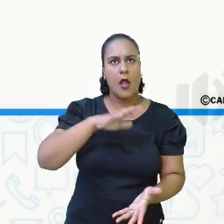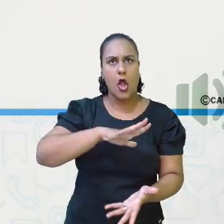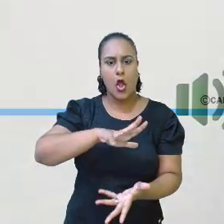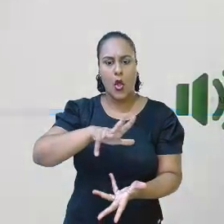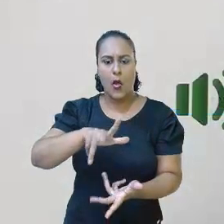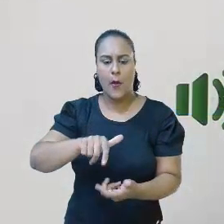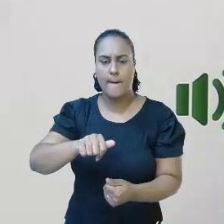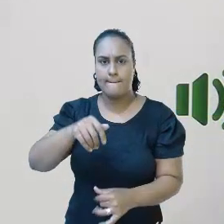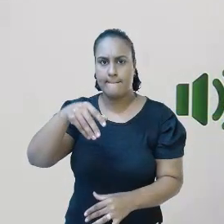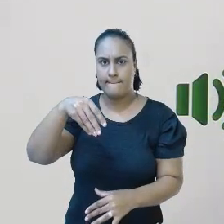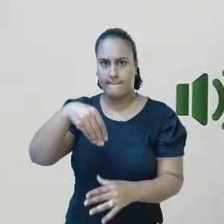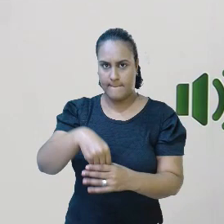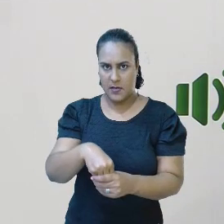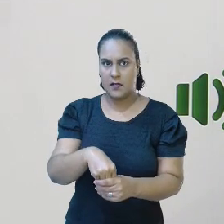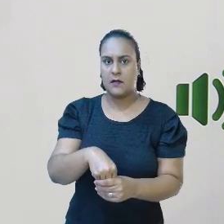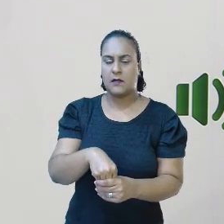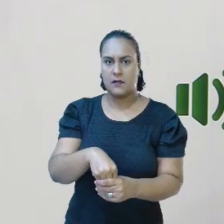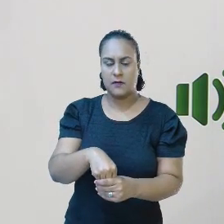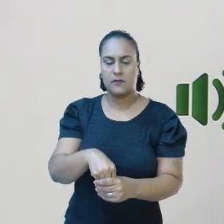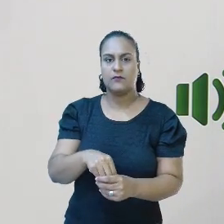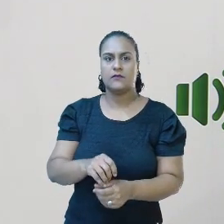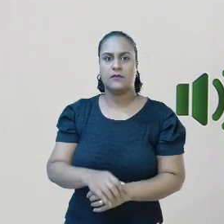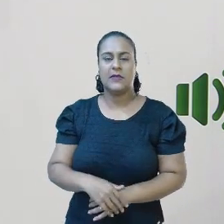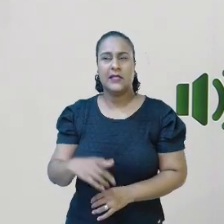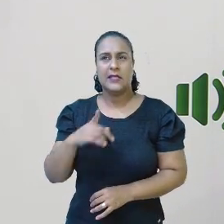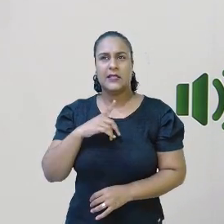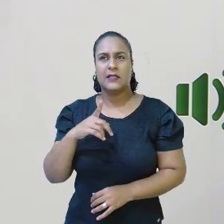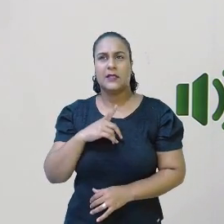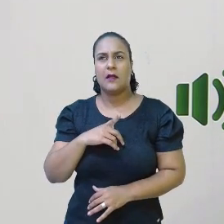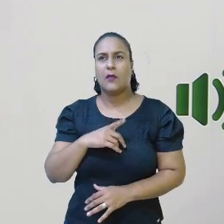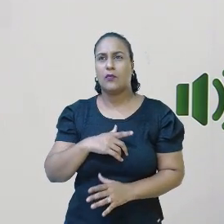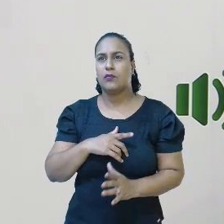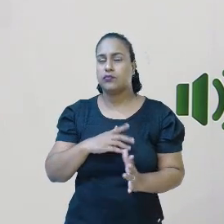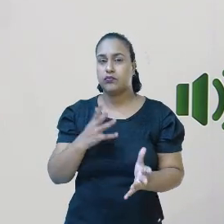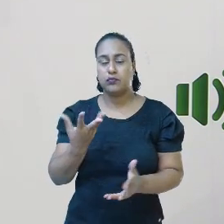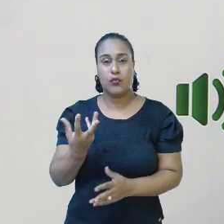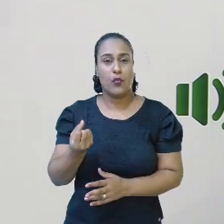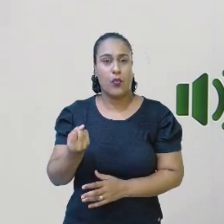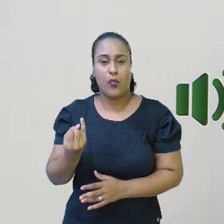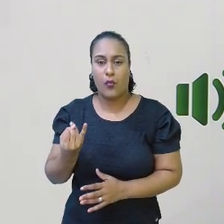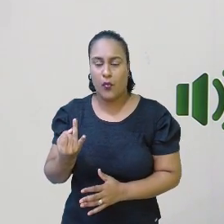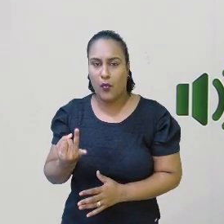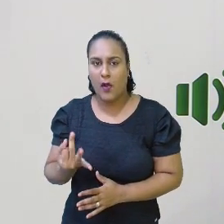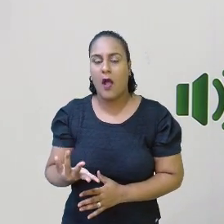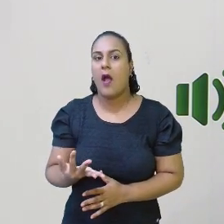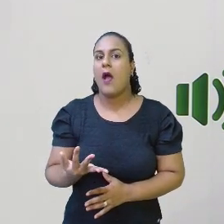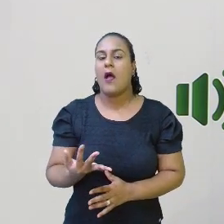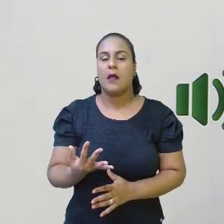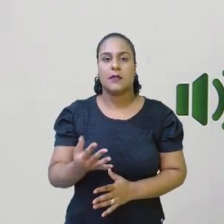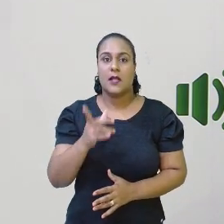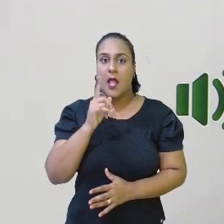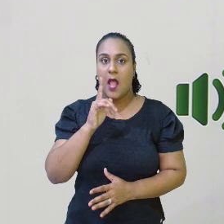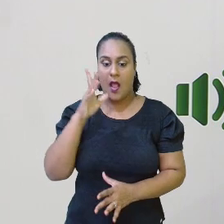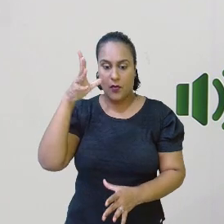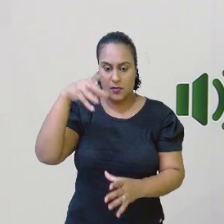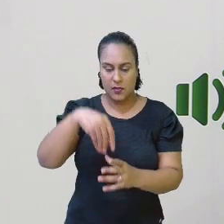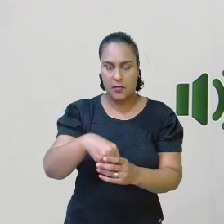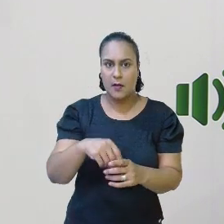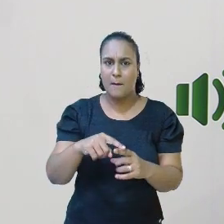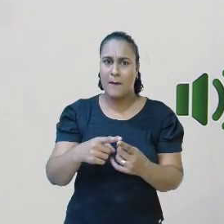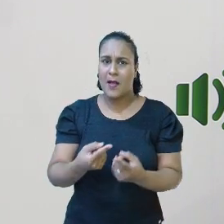Terra, planeta água, né, tem toda essa quantidade, todo esse volume de água, mas menos